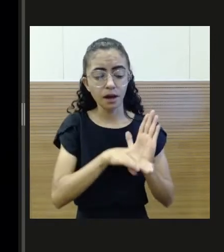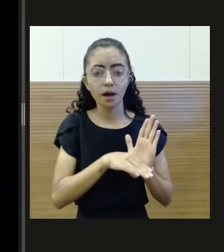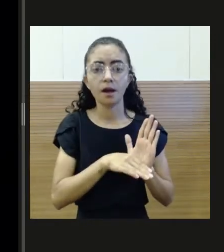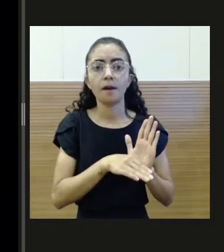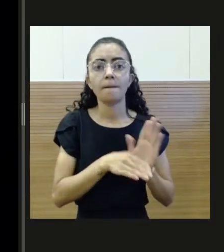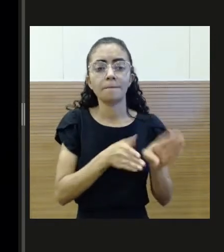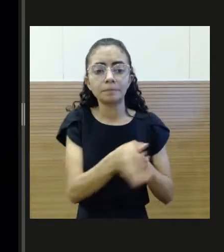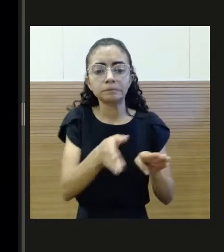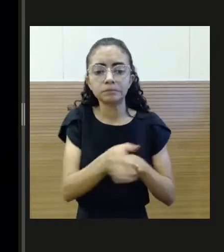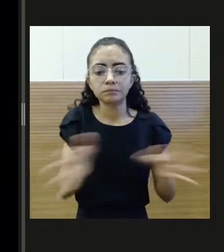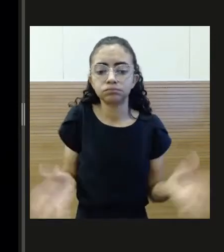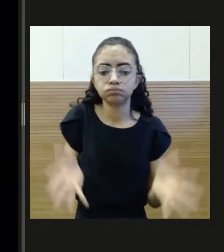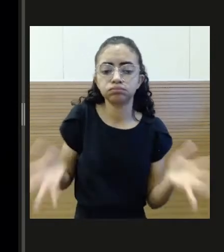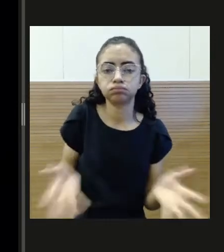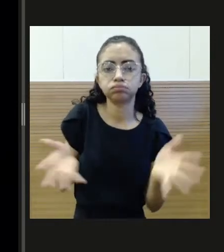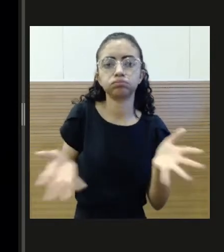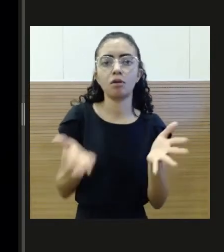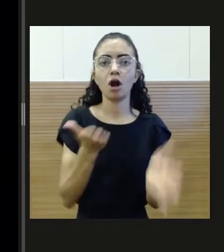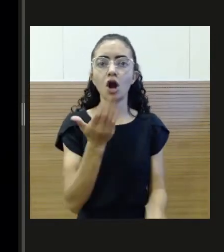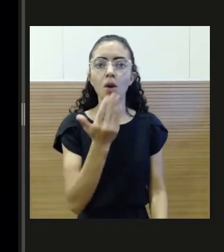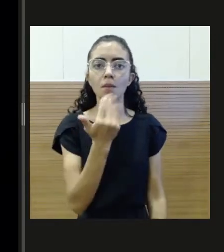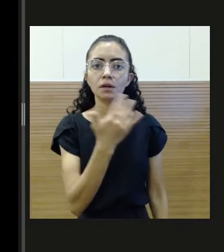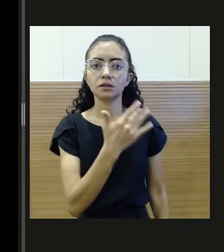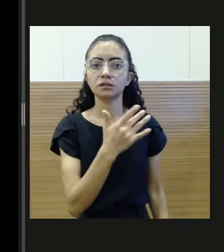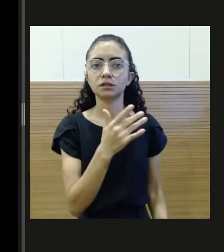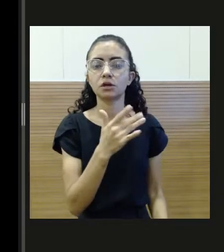como saudáveis. Isso foi efetivo.